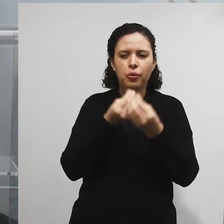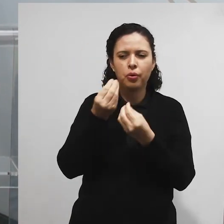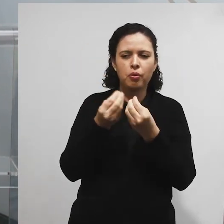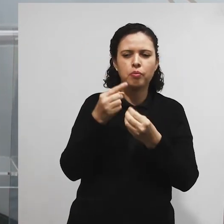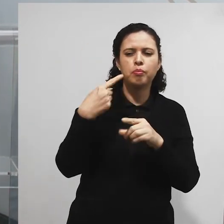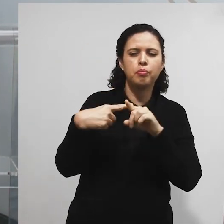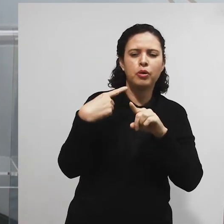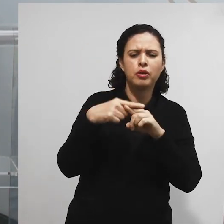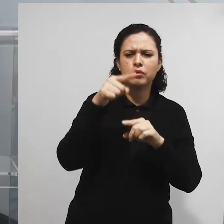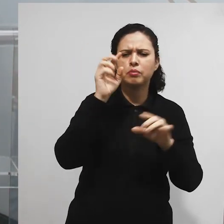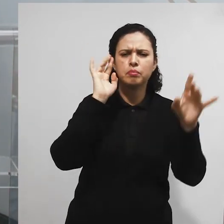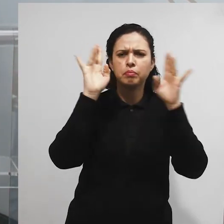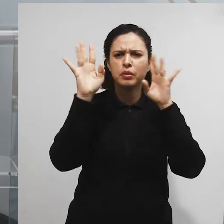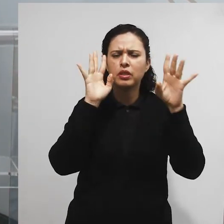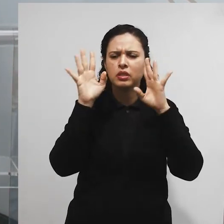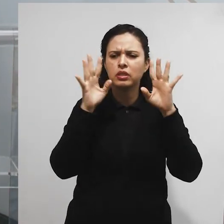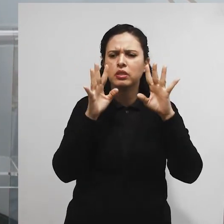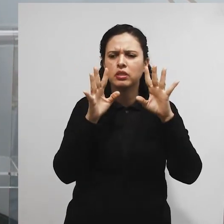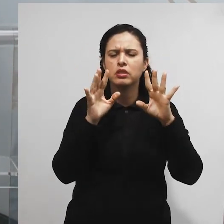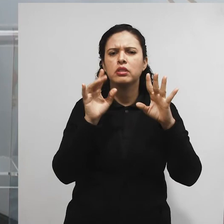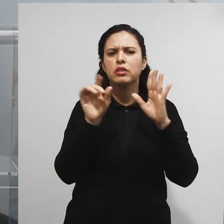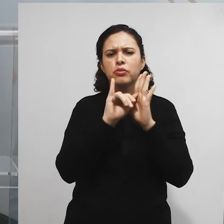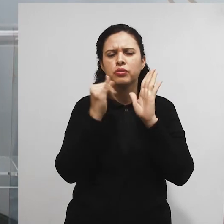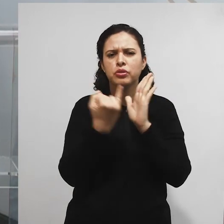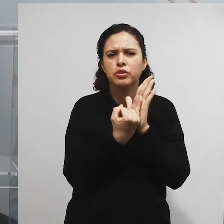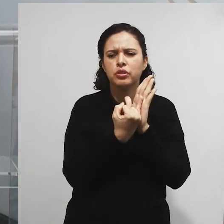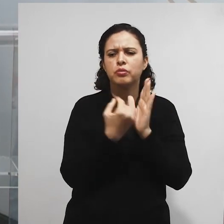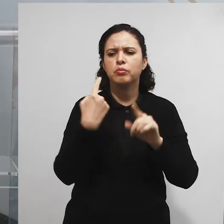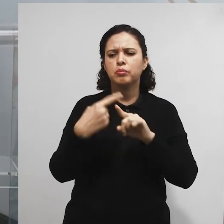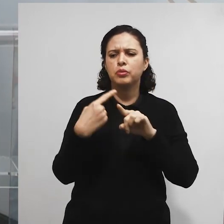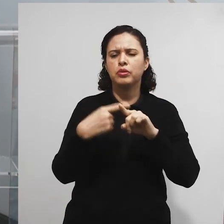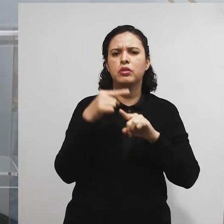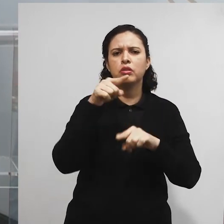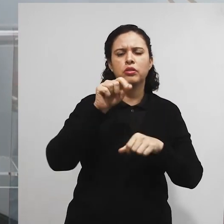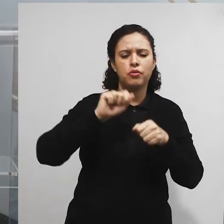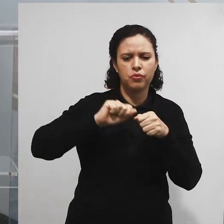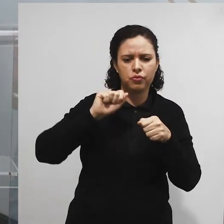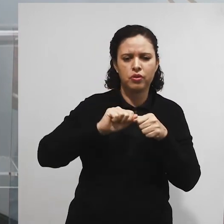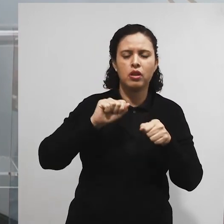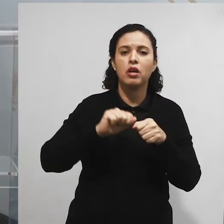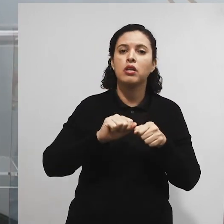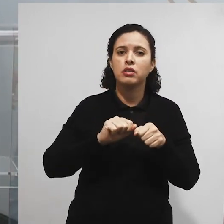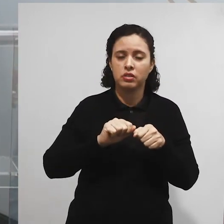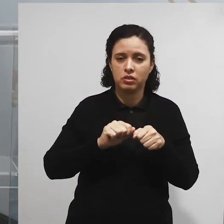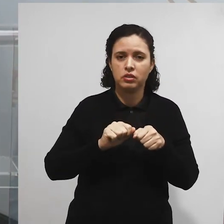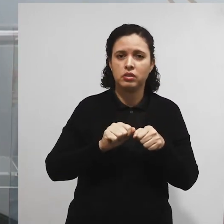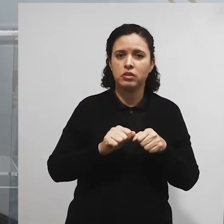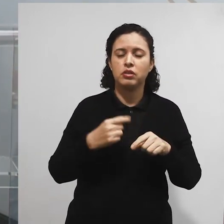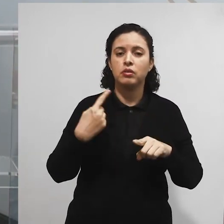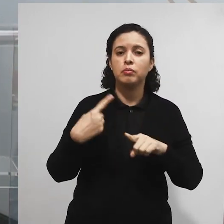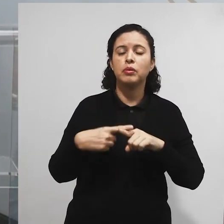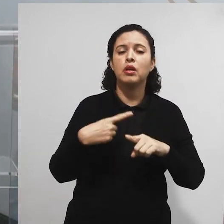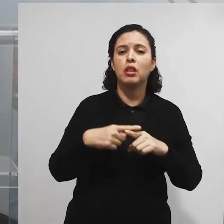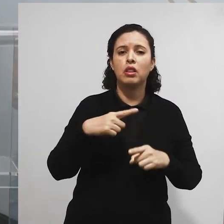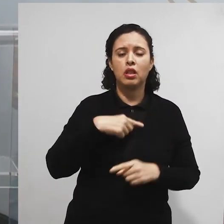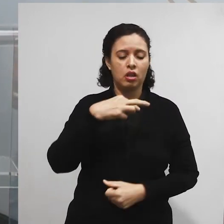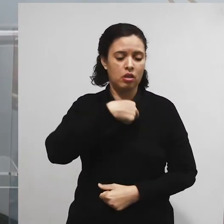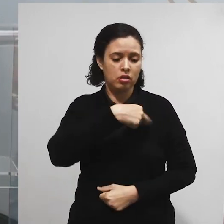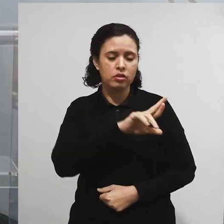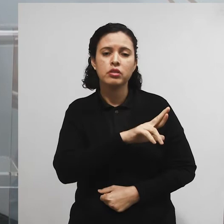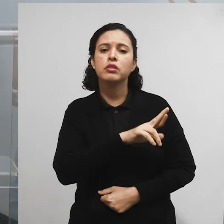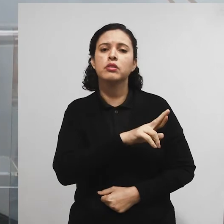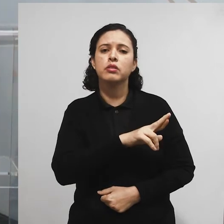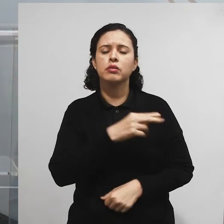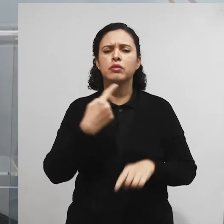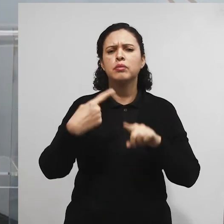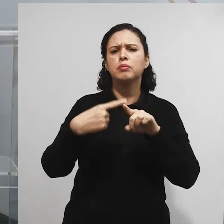por que eu penso de determinada maneira, por que eu ajo de determinada maneira, por que eu tenho determinada religião,